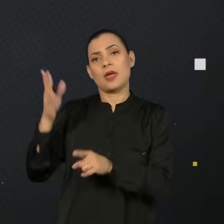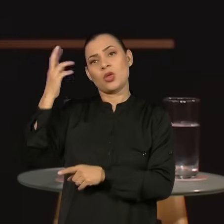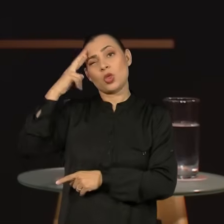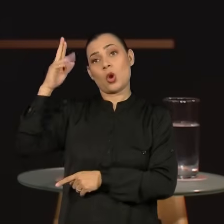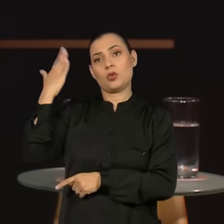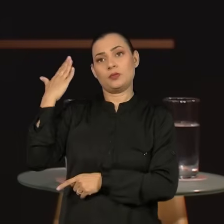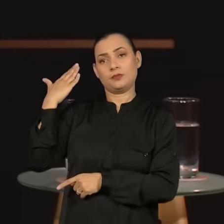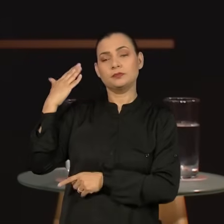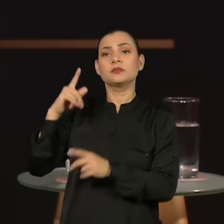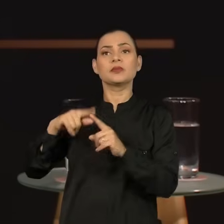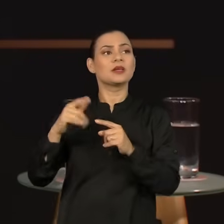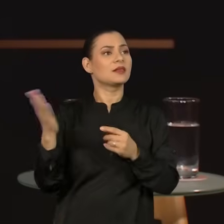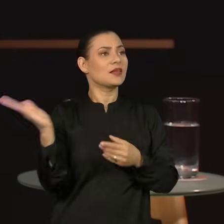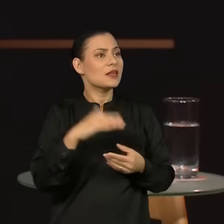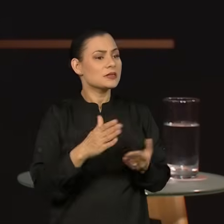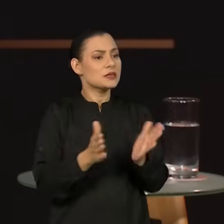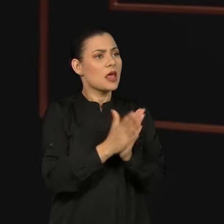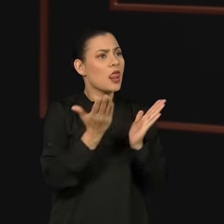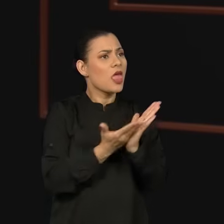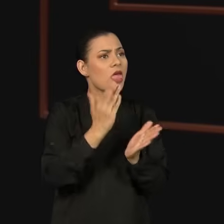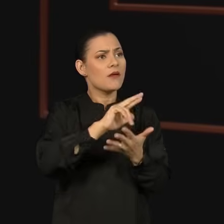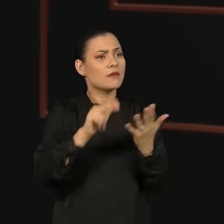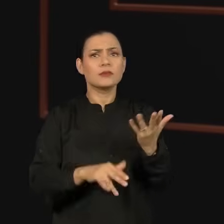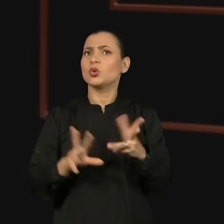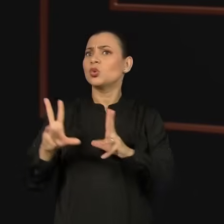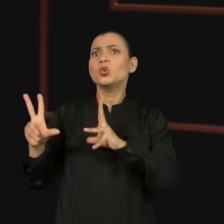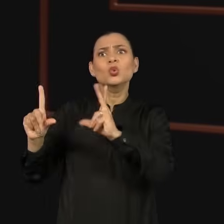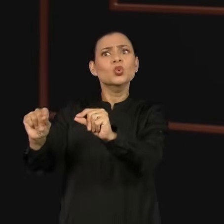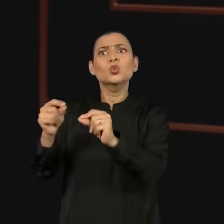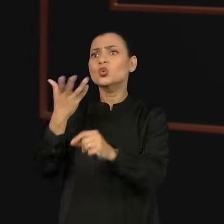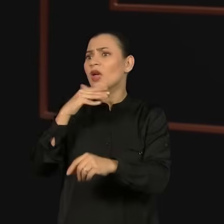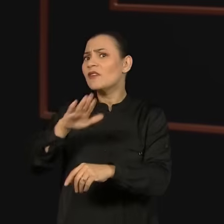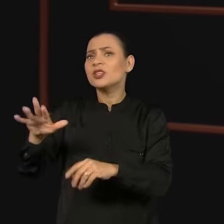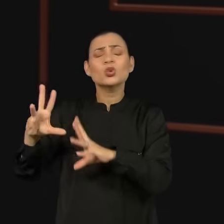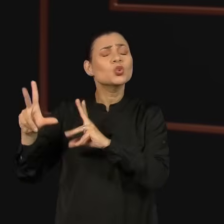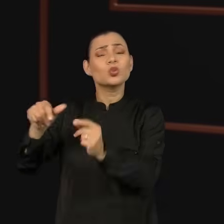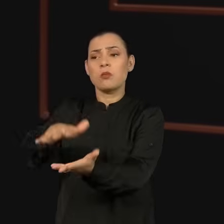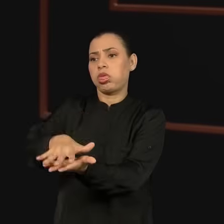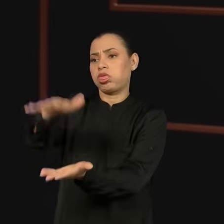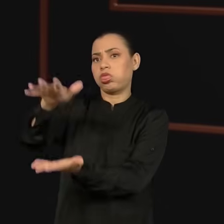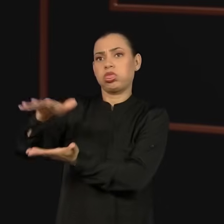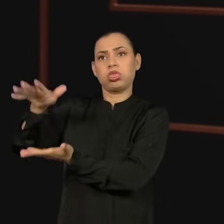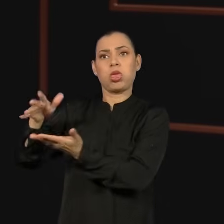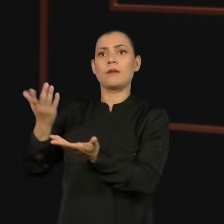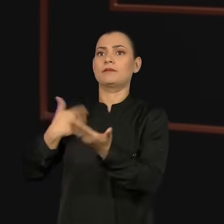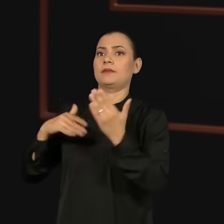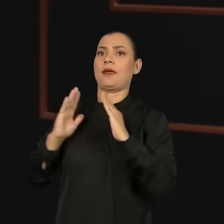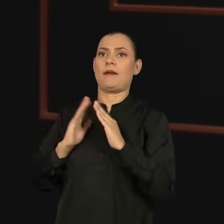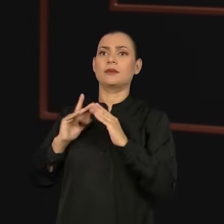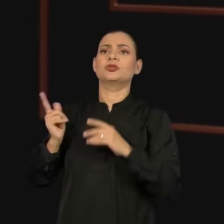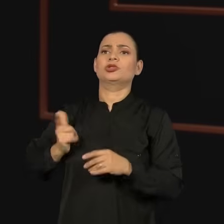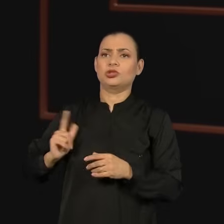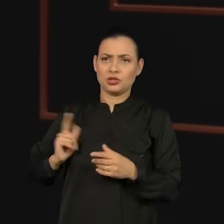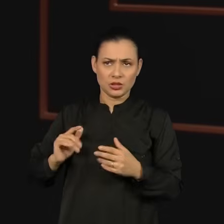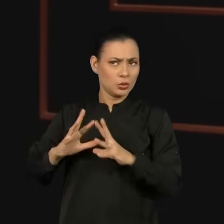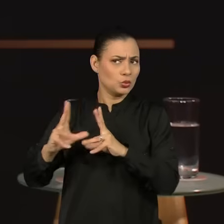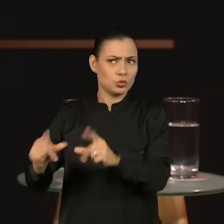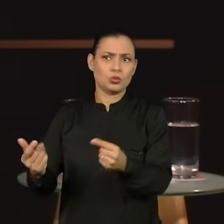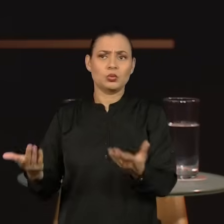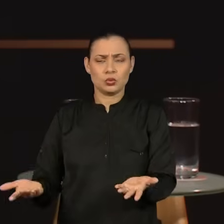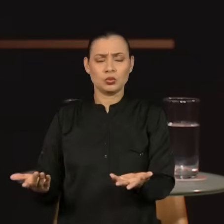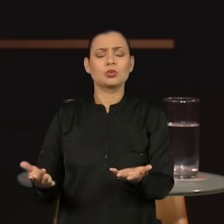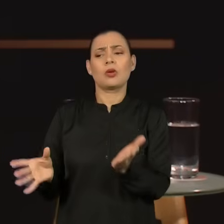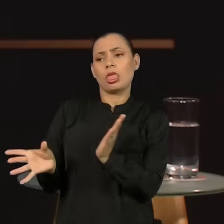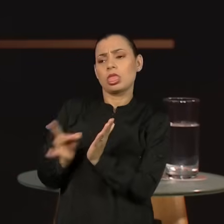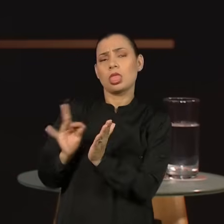muitos livros, gibis, revistas, Sim, tudo. não, bom, todas as revistas da Editora Abril a gente recebia. É. Porque tinha Em uma coisa que primeira chamava mão, né?